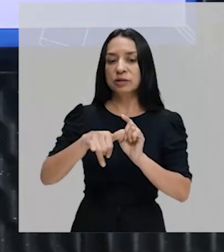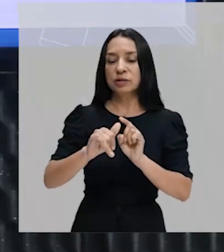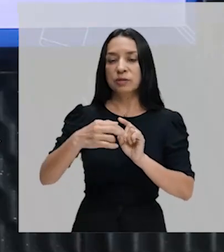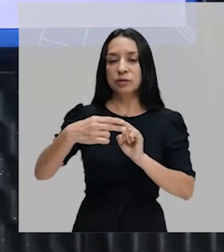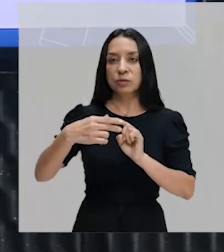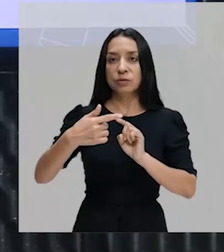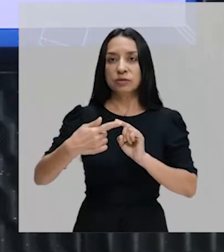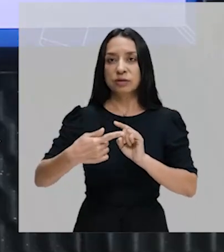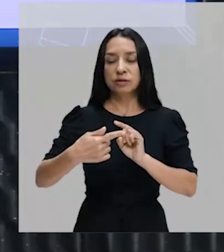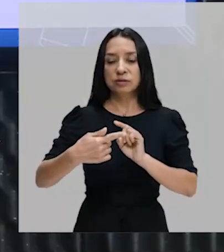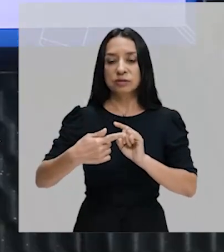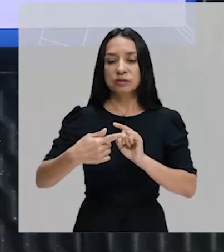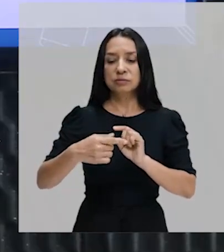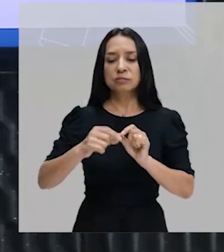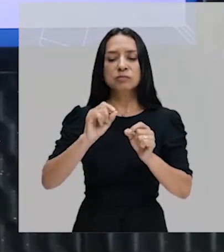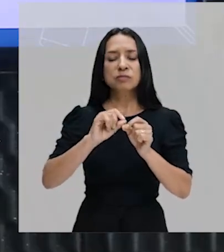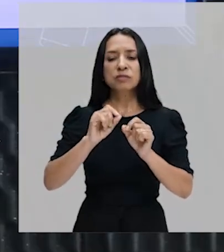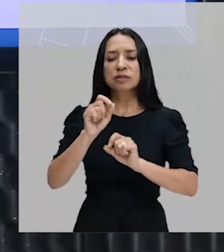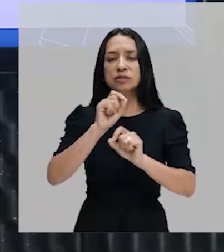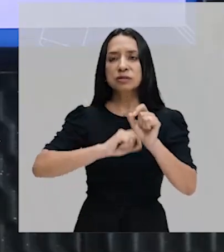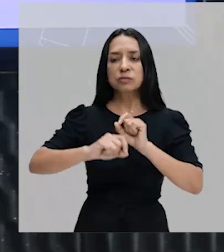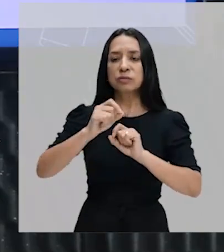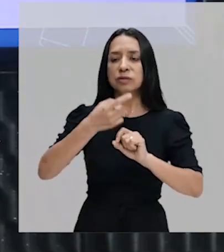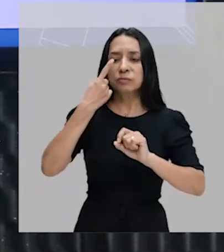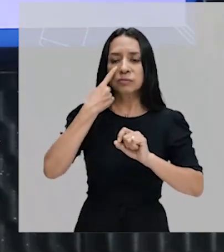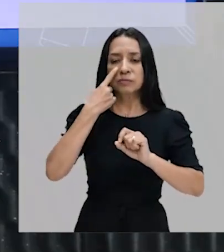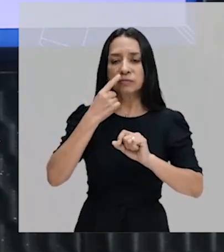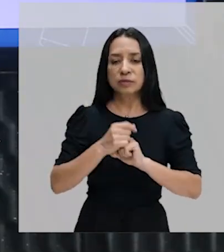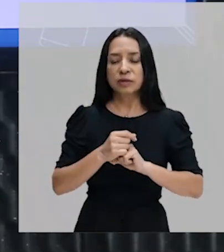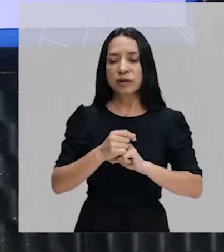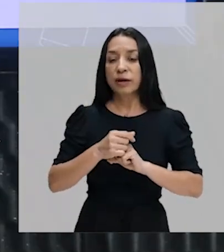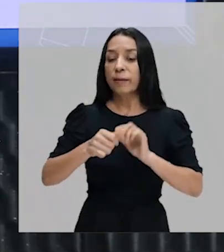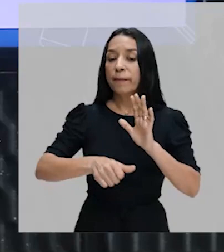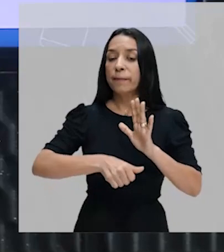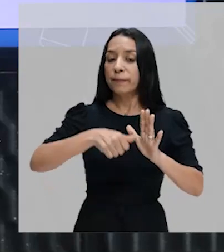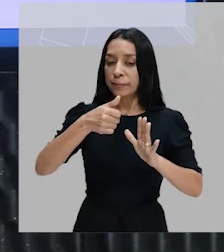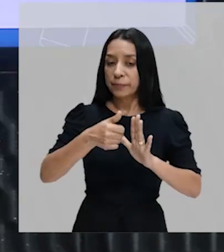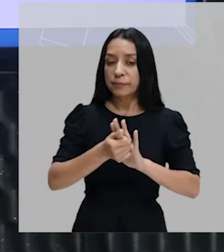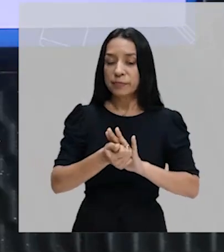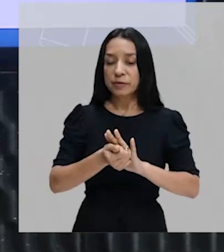vou fazer para analisar? Primeiro, já vou te adiantar, né, que é verdade.